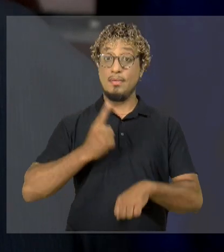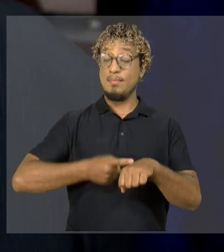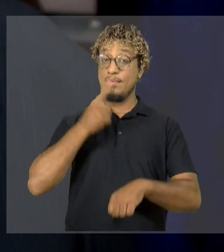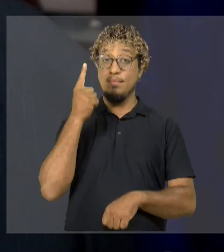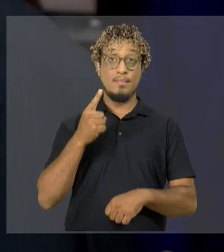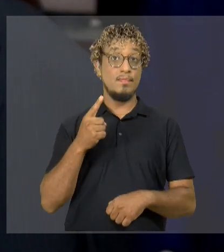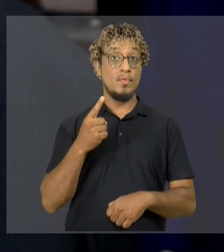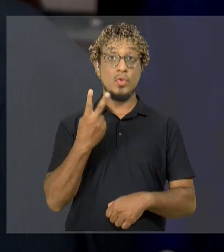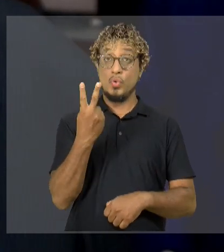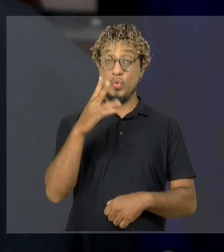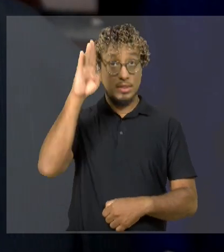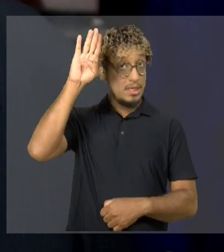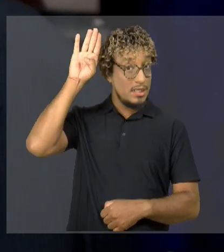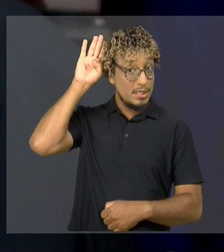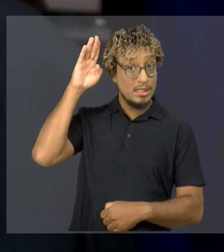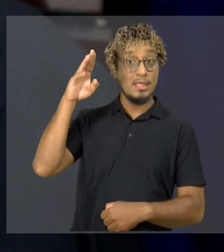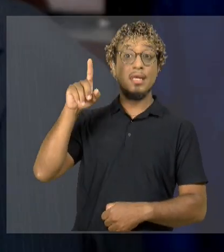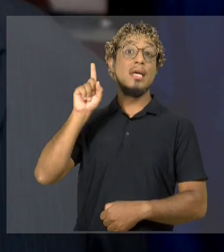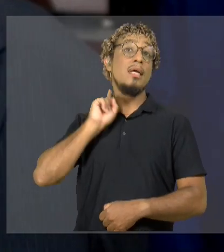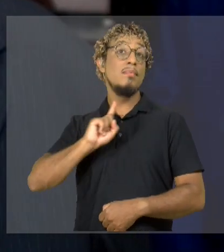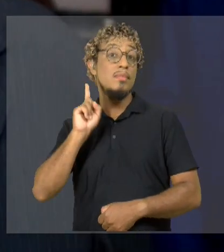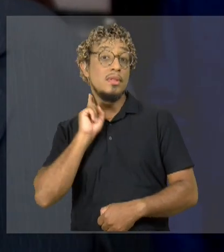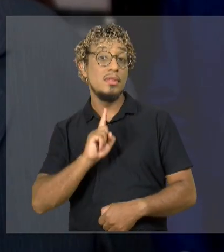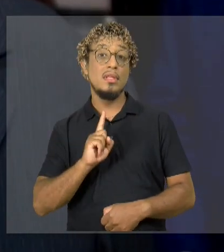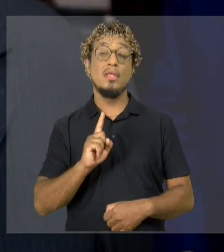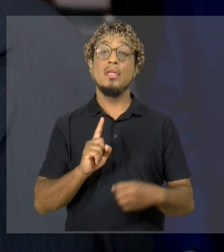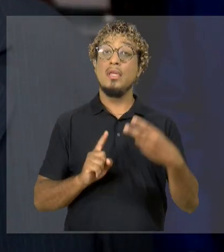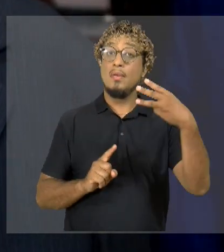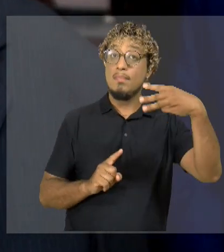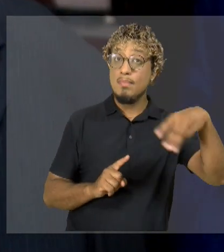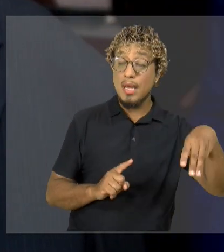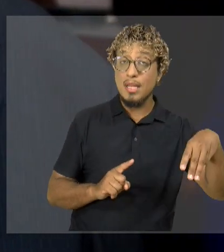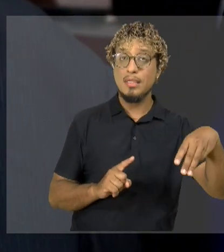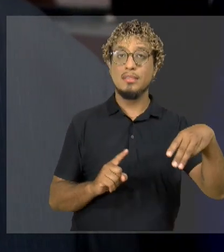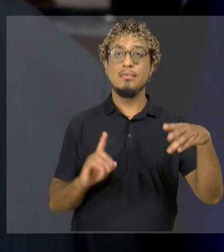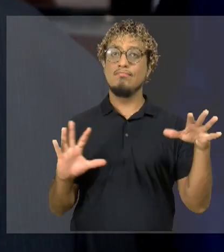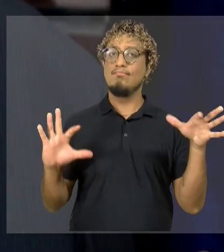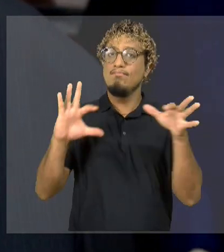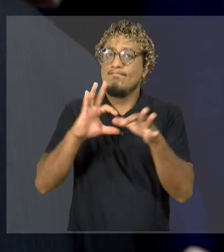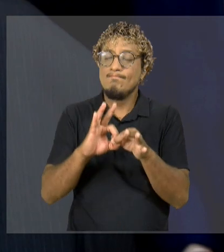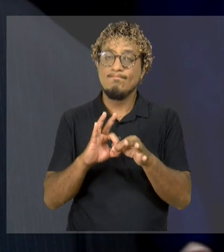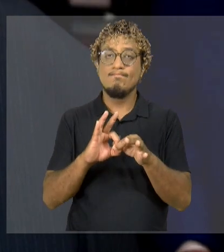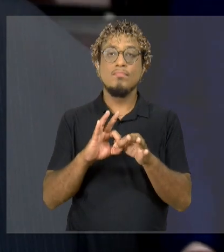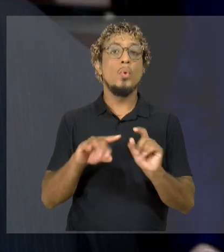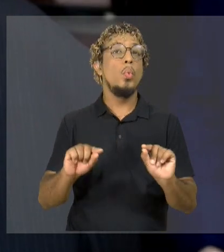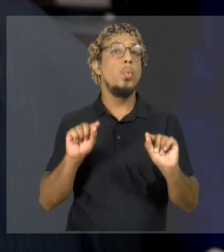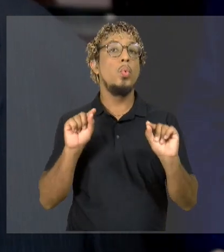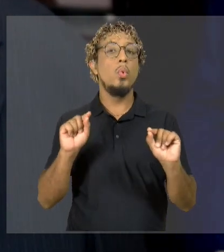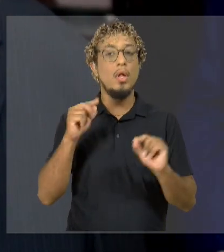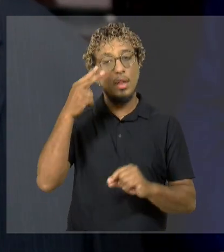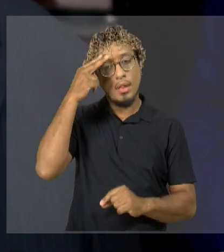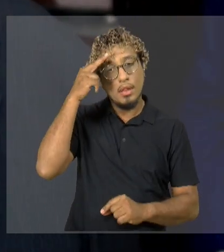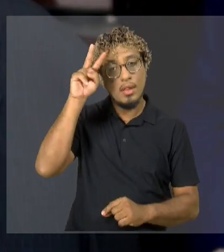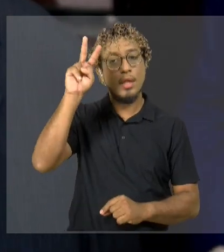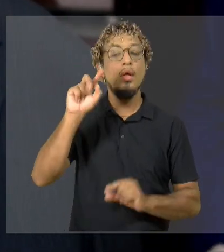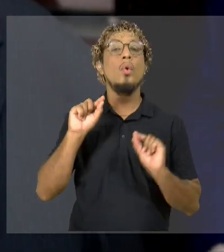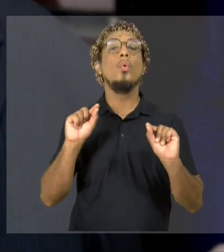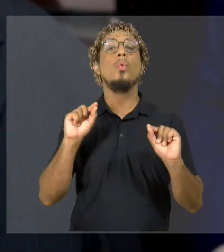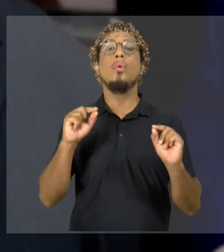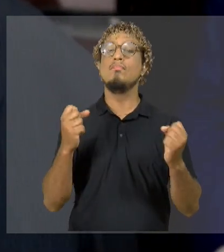a Mineira e a Academia Maranhense, elas se reúnem para justamente lembrar